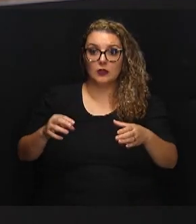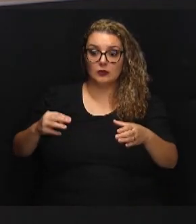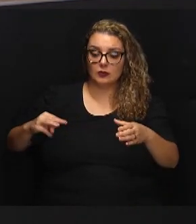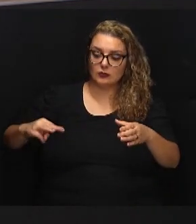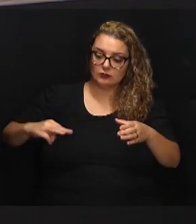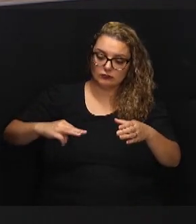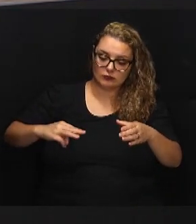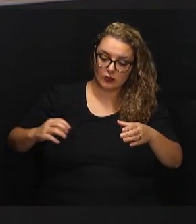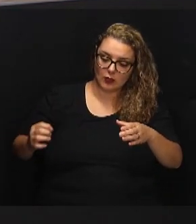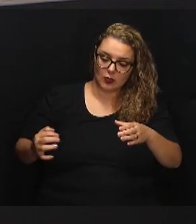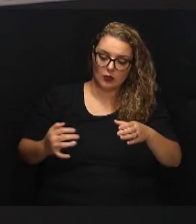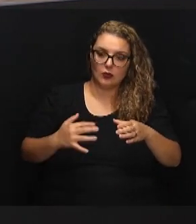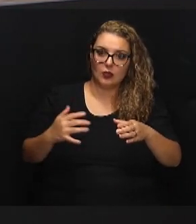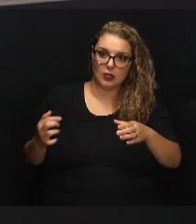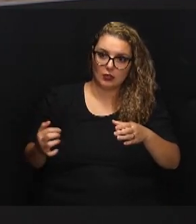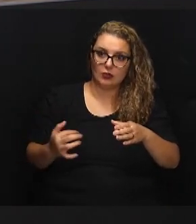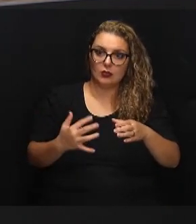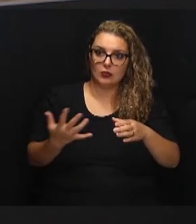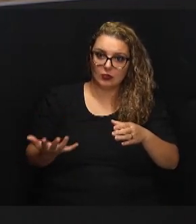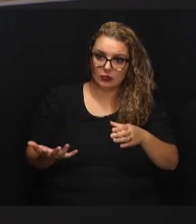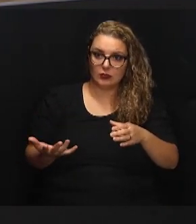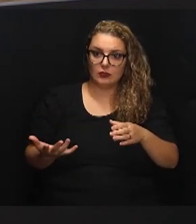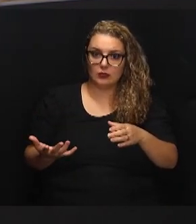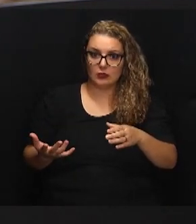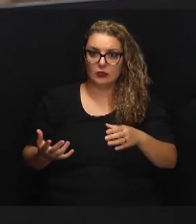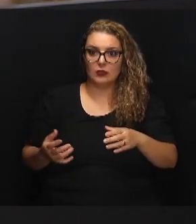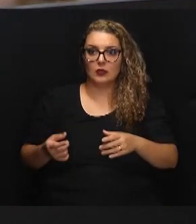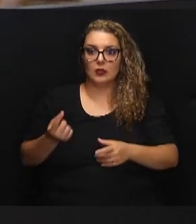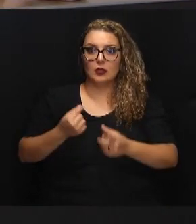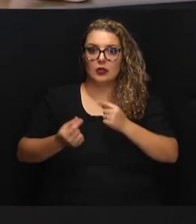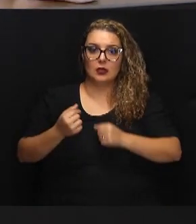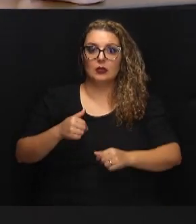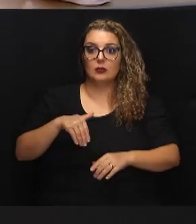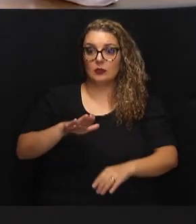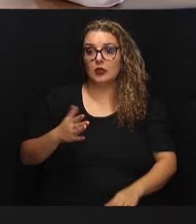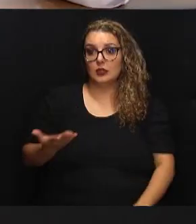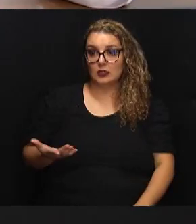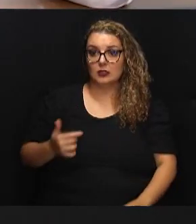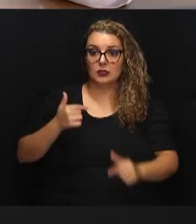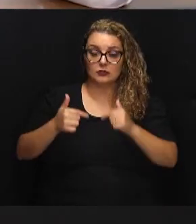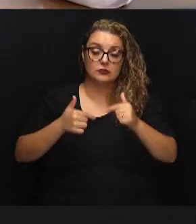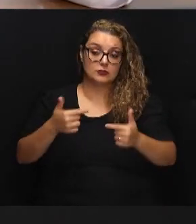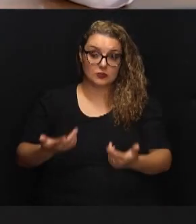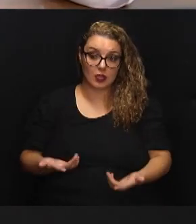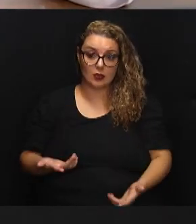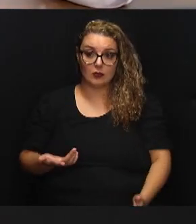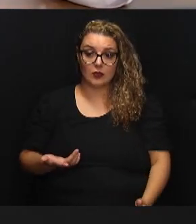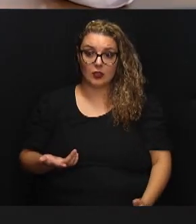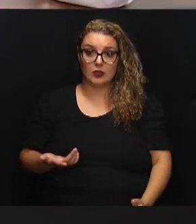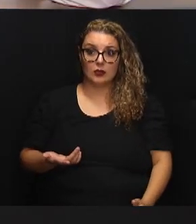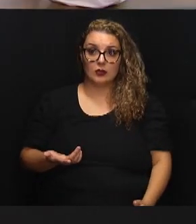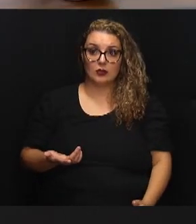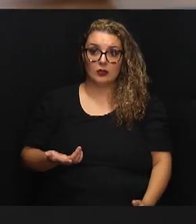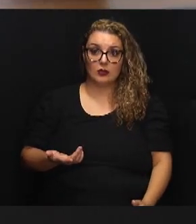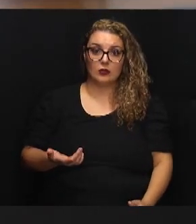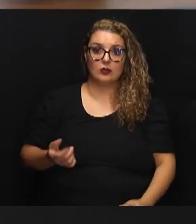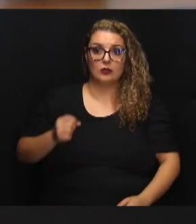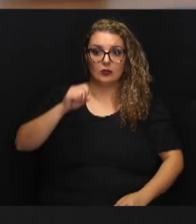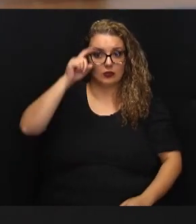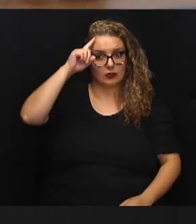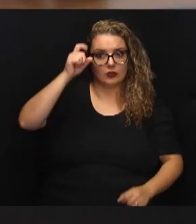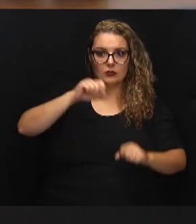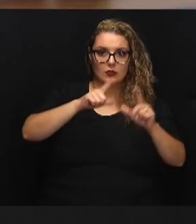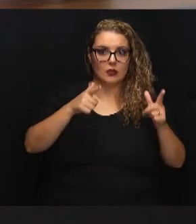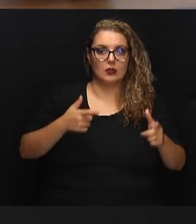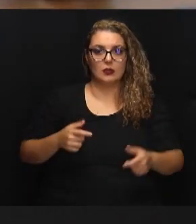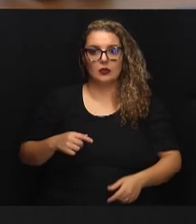o quê? Renda adicional, trabalho adicional. Então eu trabalho durante o dia e eu tenho uma